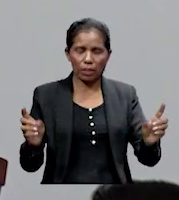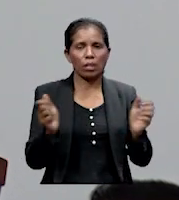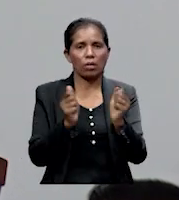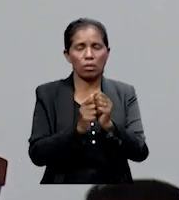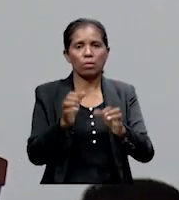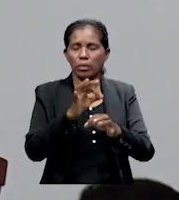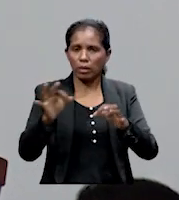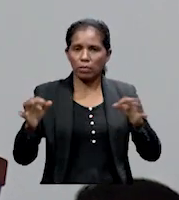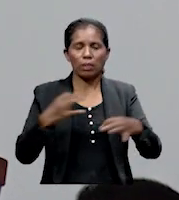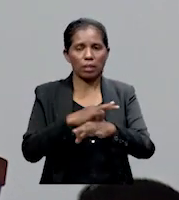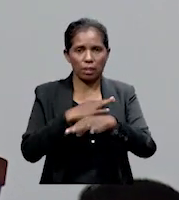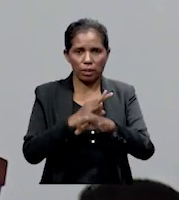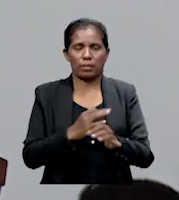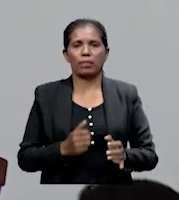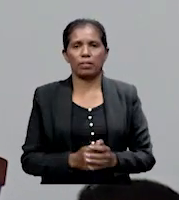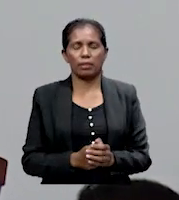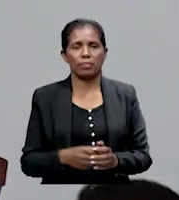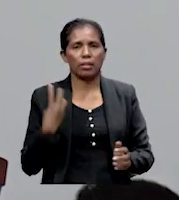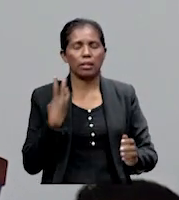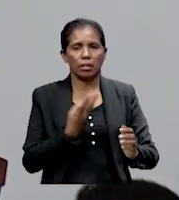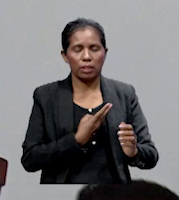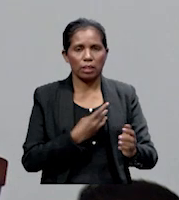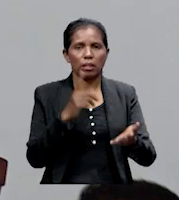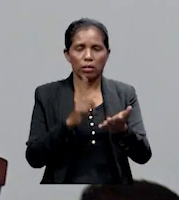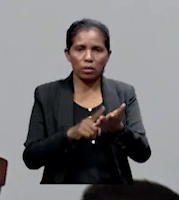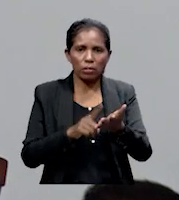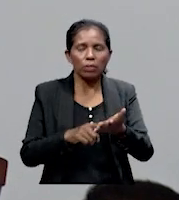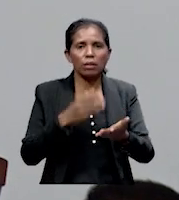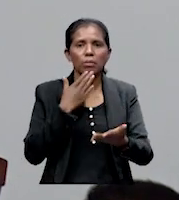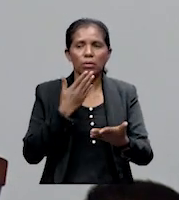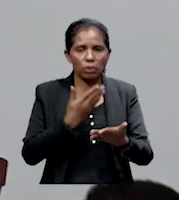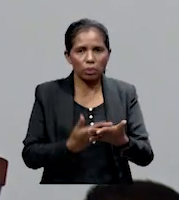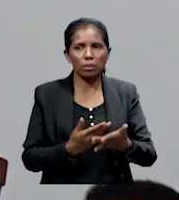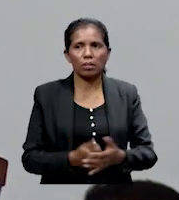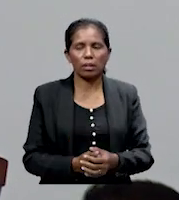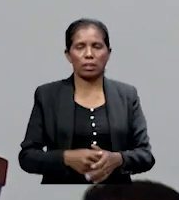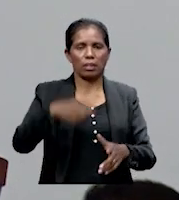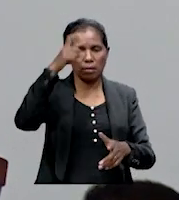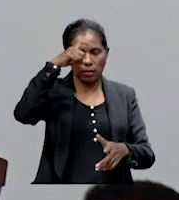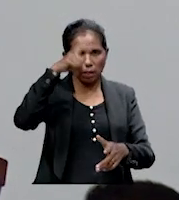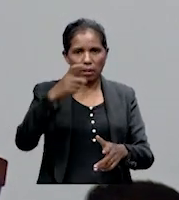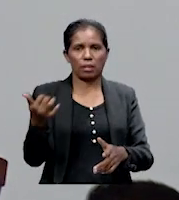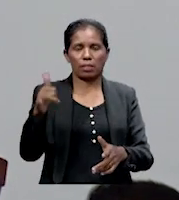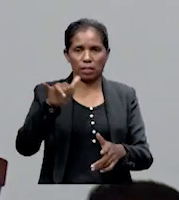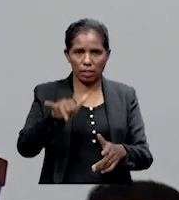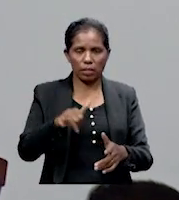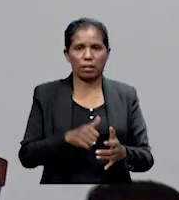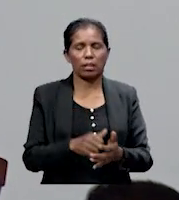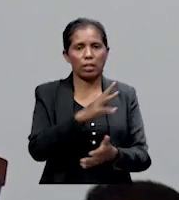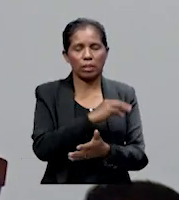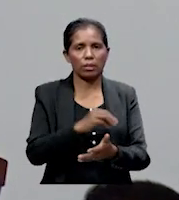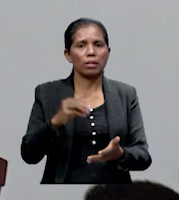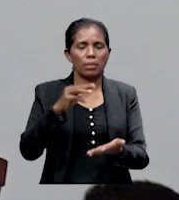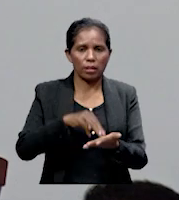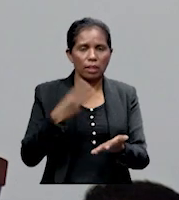konstruktif para ita tu disputi dia kluta materia sira ni be ita se